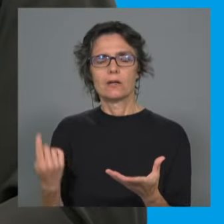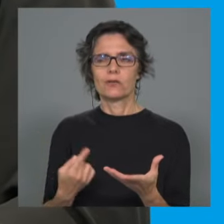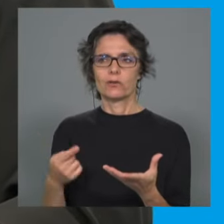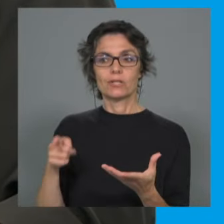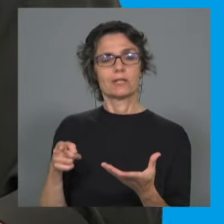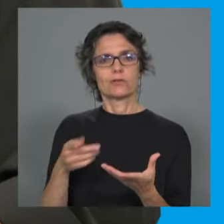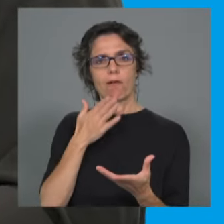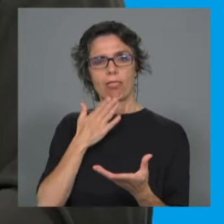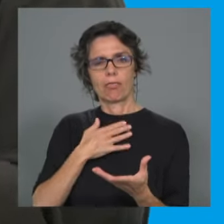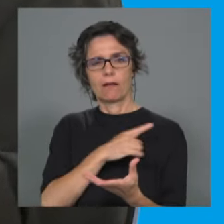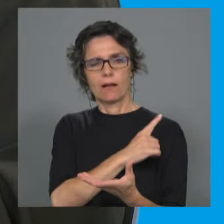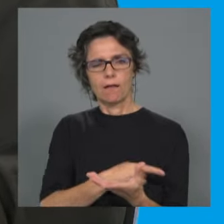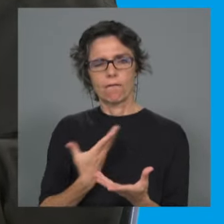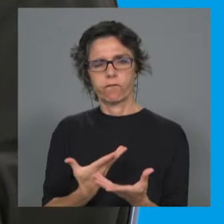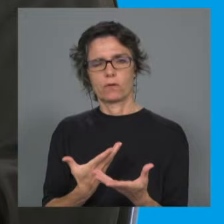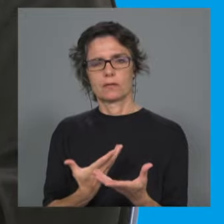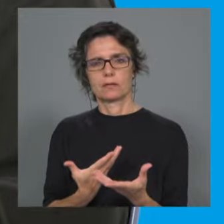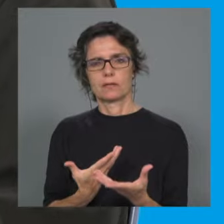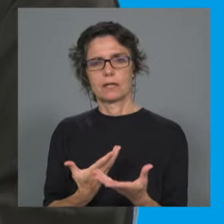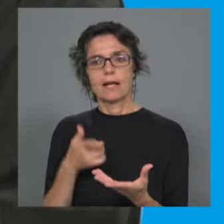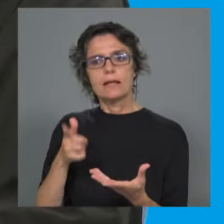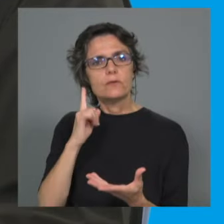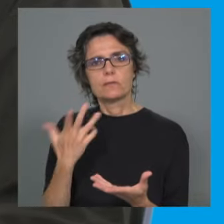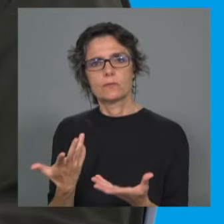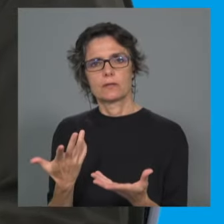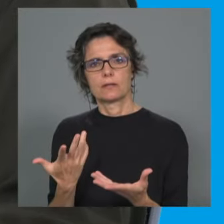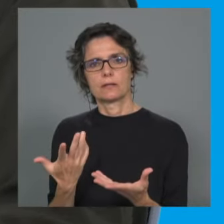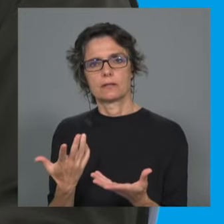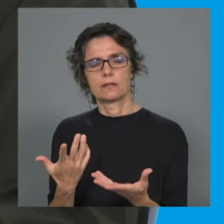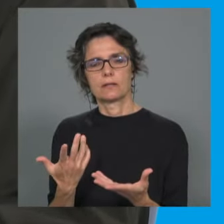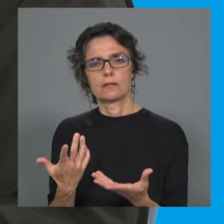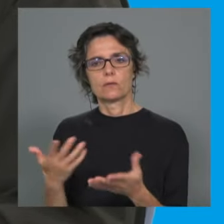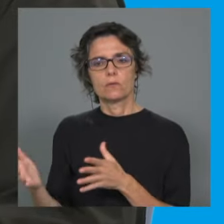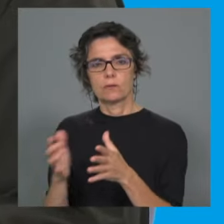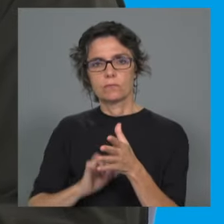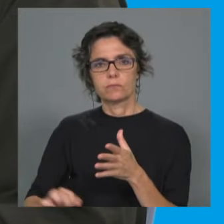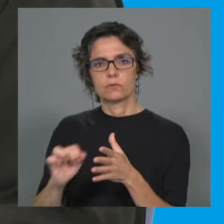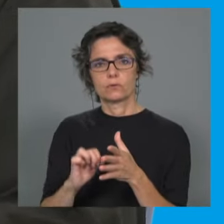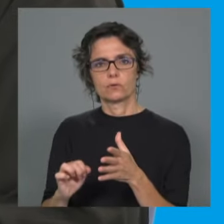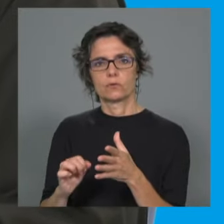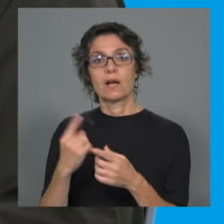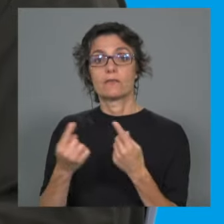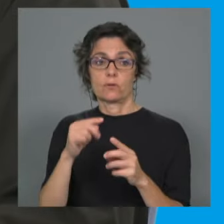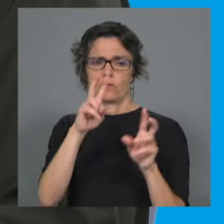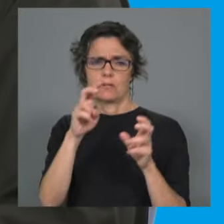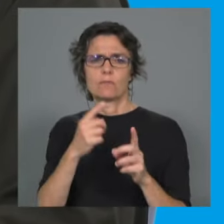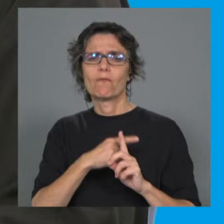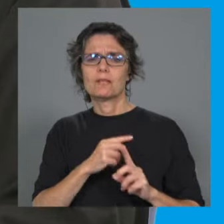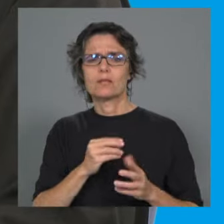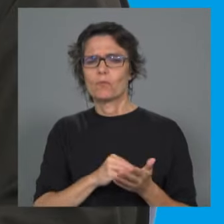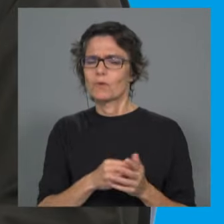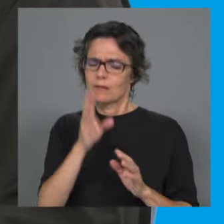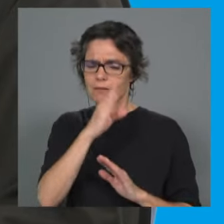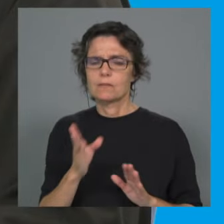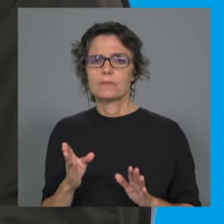o carisma ou é o aspecto mais importante no nosso carisma, embora muitas vezes fala-se da pobreza de Francisco,